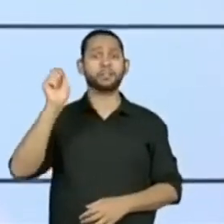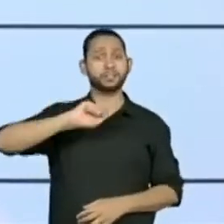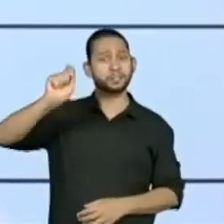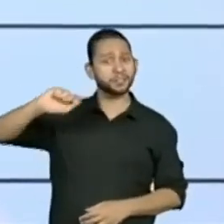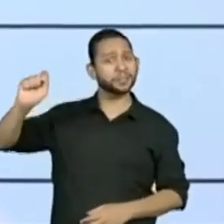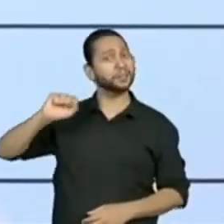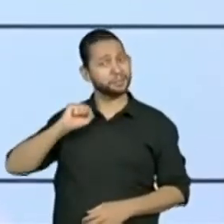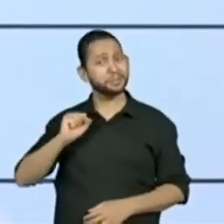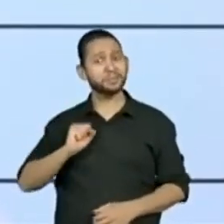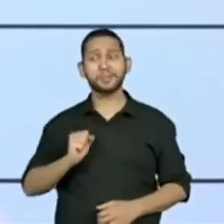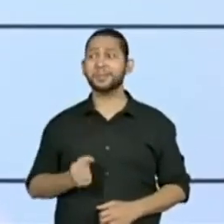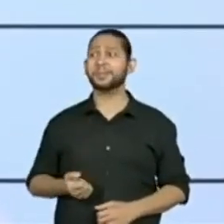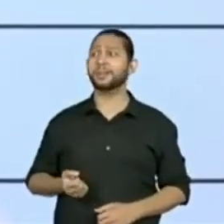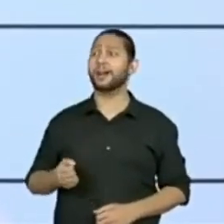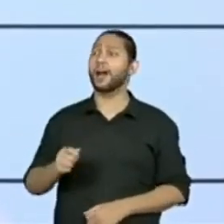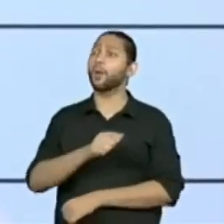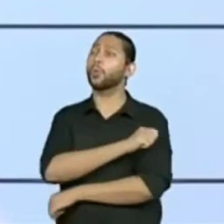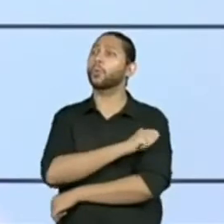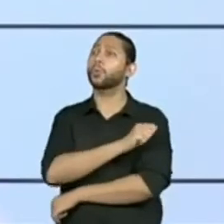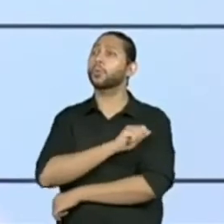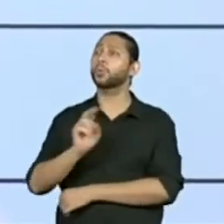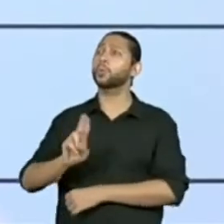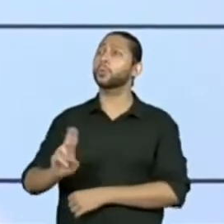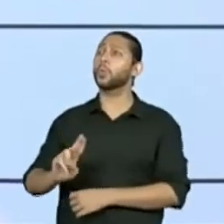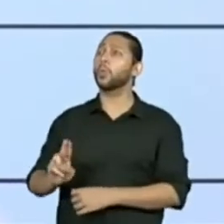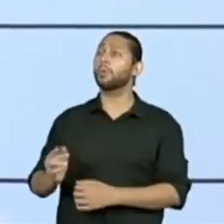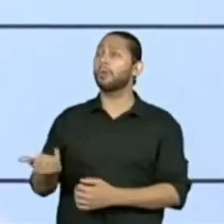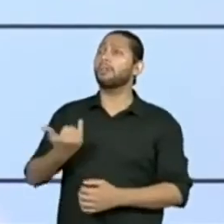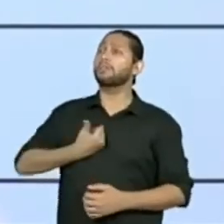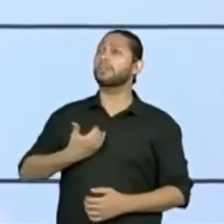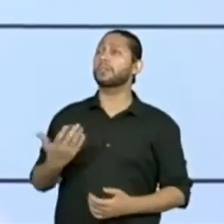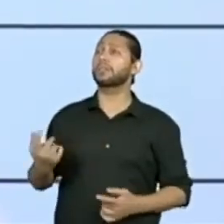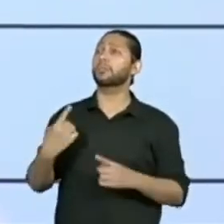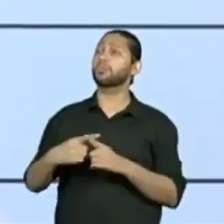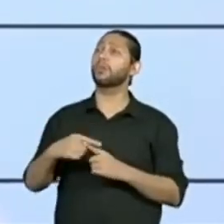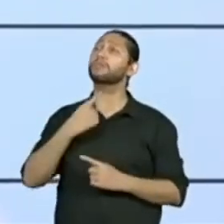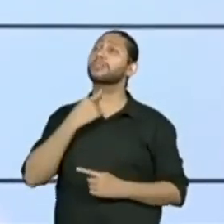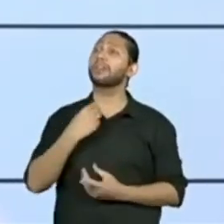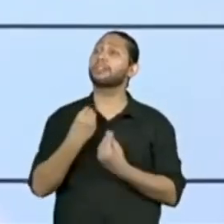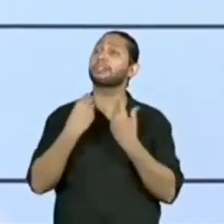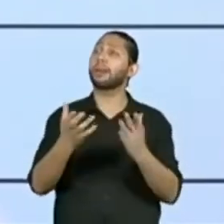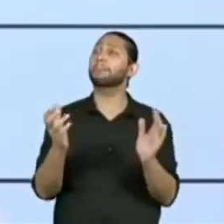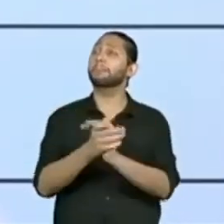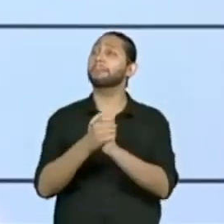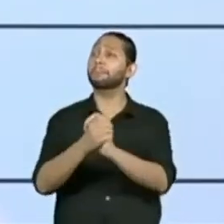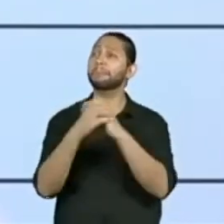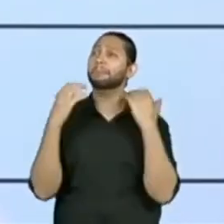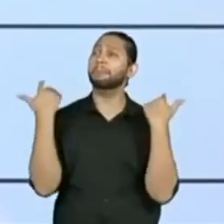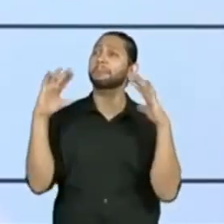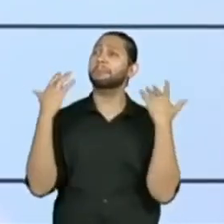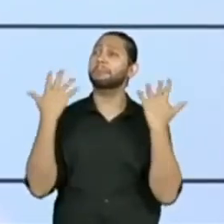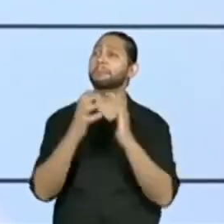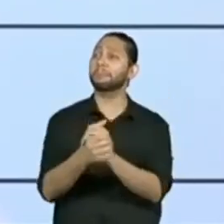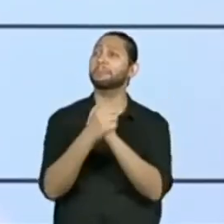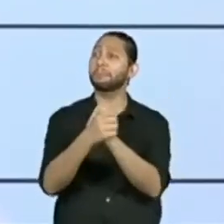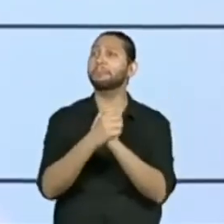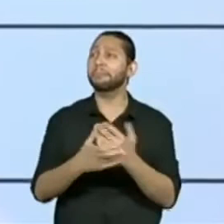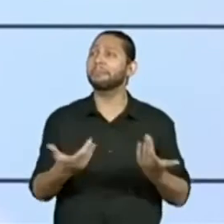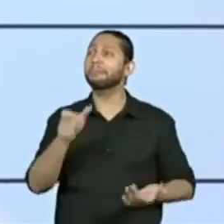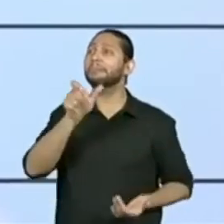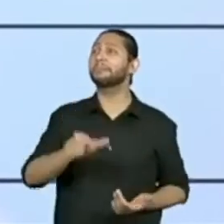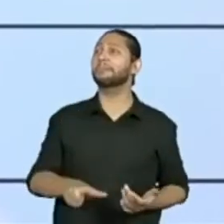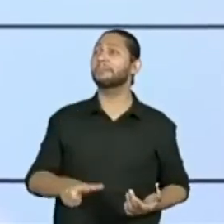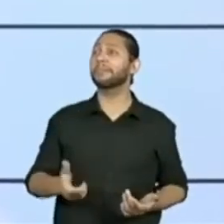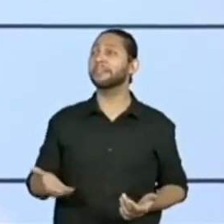Vamos lá? Com o nome do aluno, para eu já dar aquele parabéns para eles e já registrar na lousa. Vamos ver,